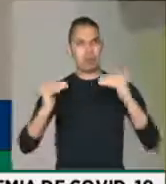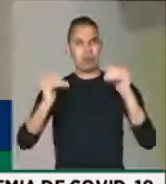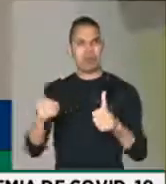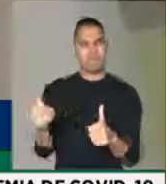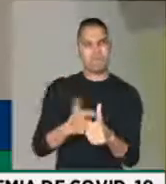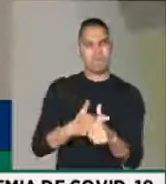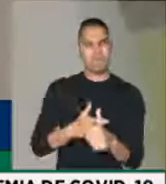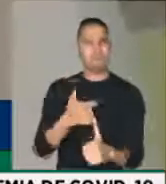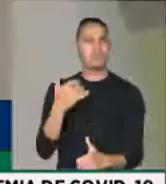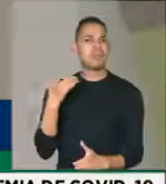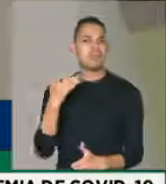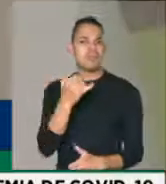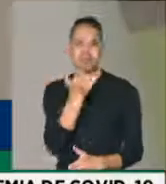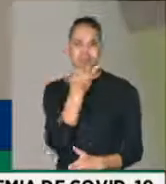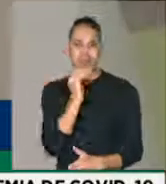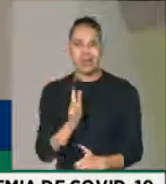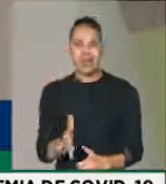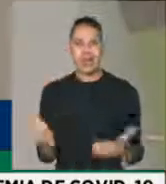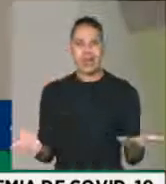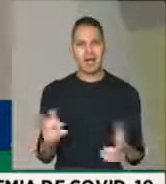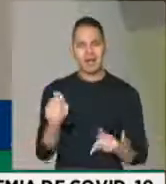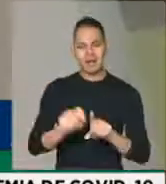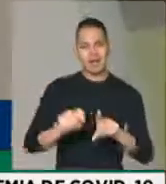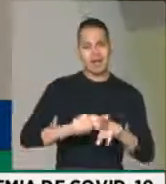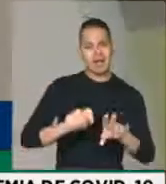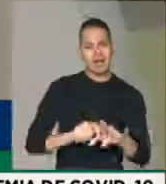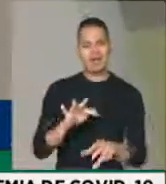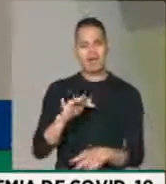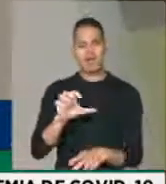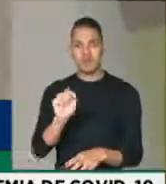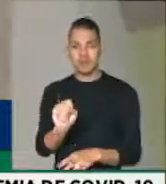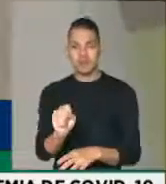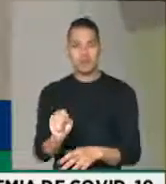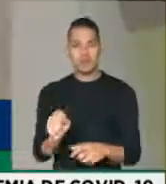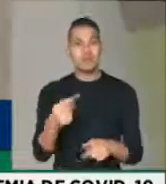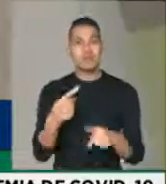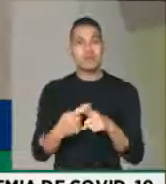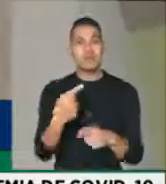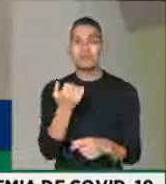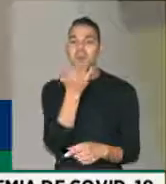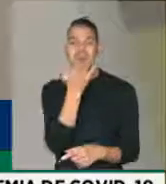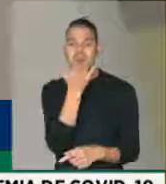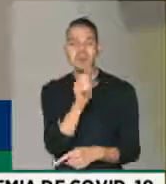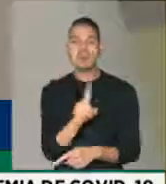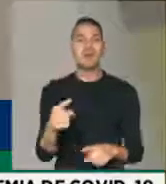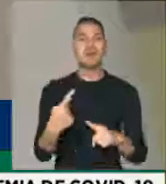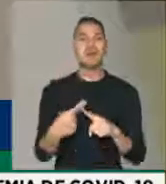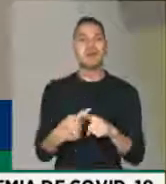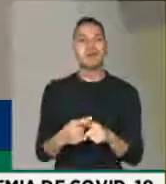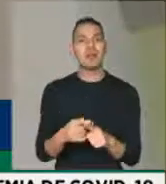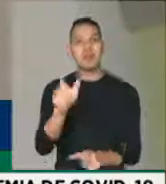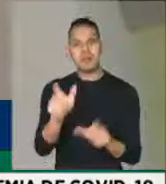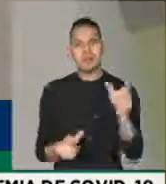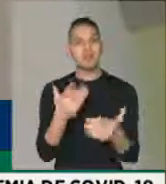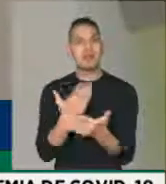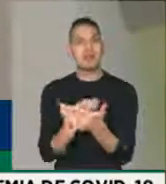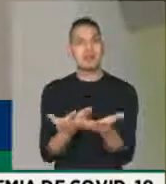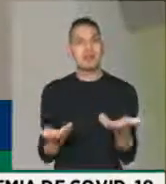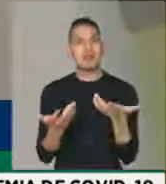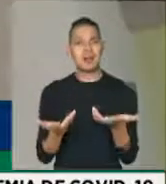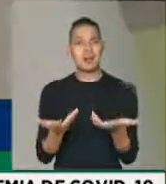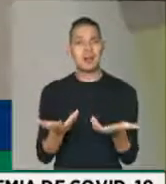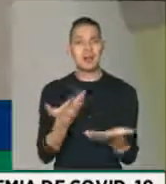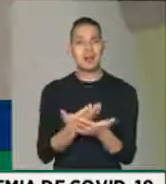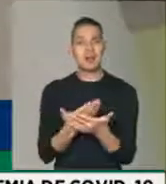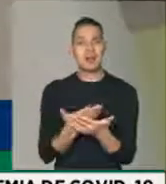votar sim pelo não pagamento dessas parcelas agora. Mas por que não perdoar a dívida desses trabalhadores que querem estudar? Um